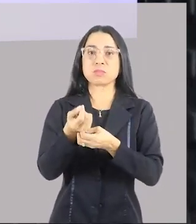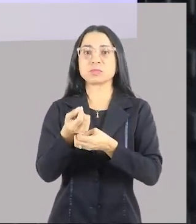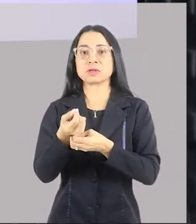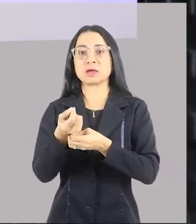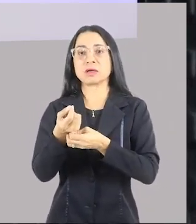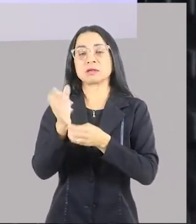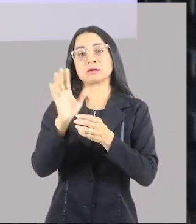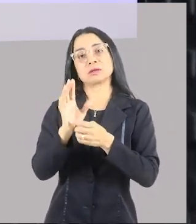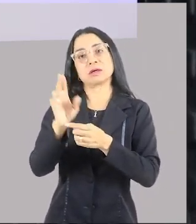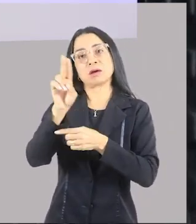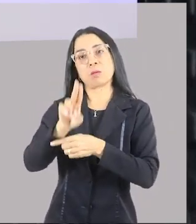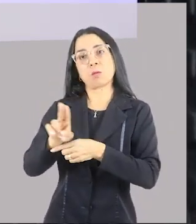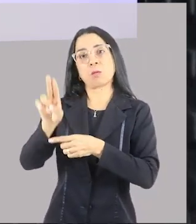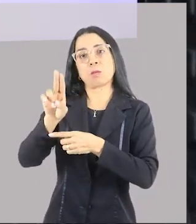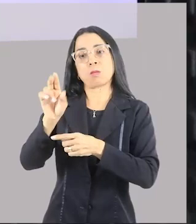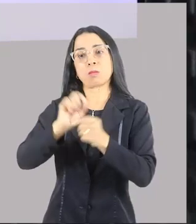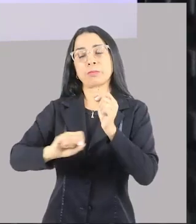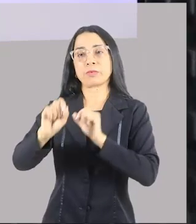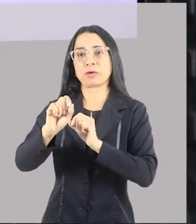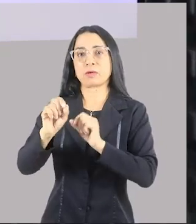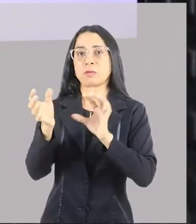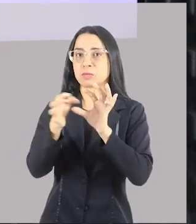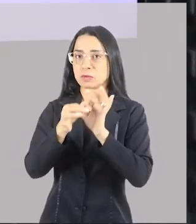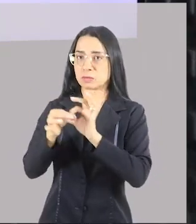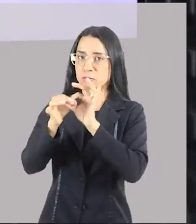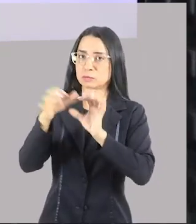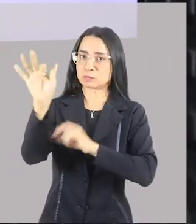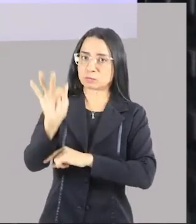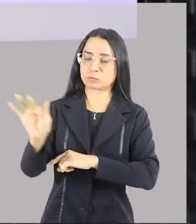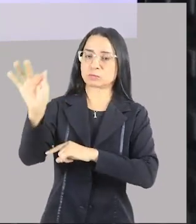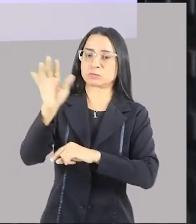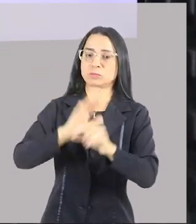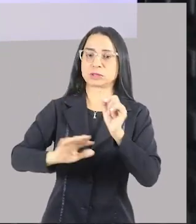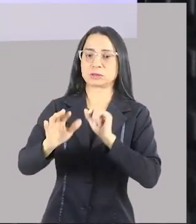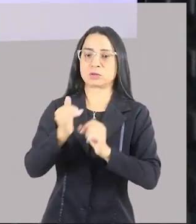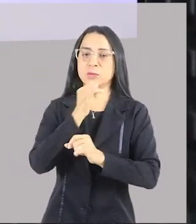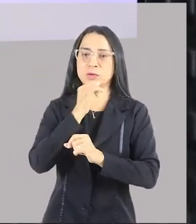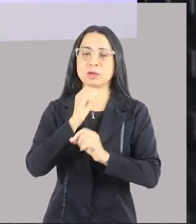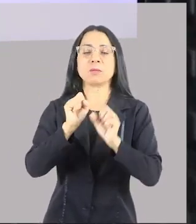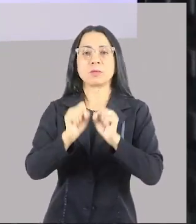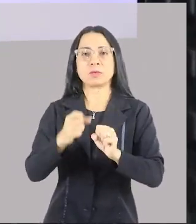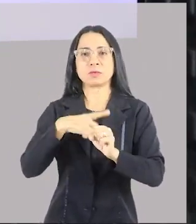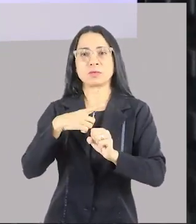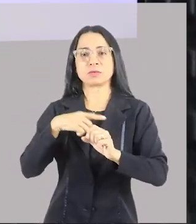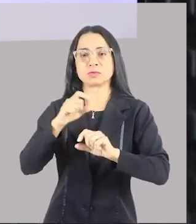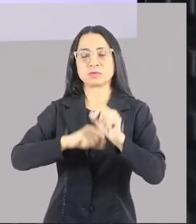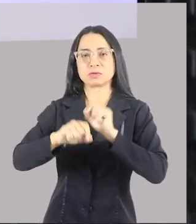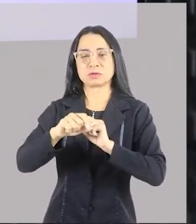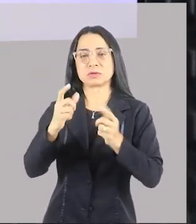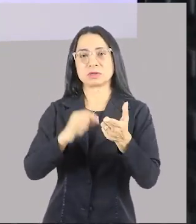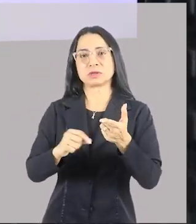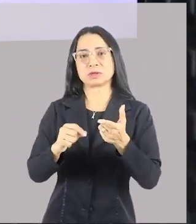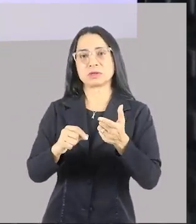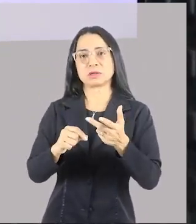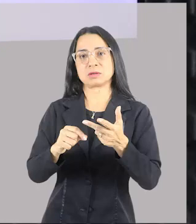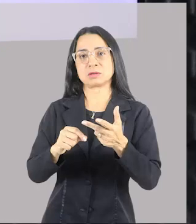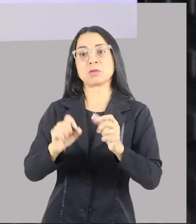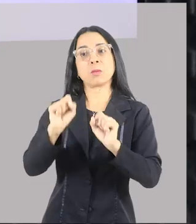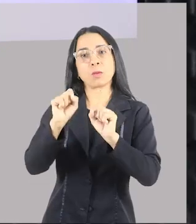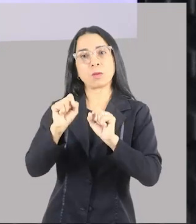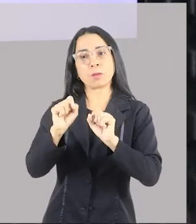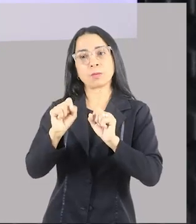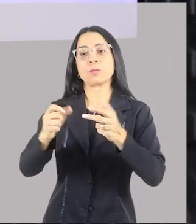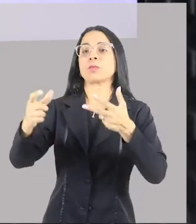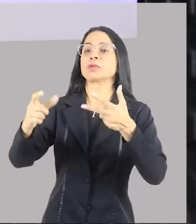atos administrativos no Poder Judiciário, por exemplo, quando um juiz nomeia um assessor para